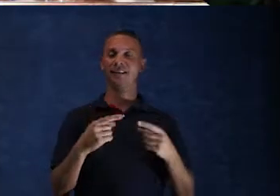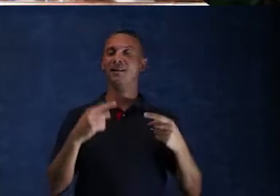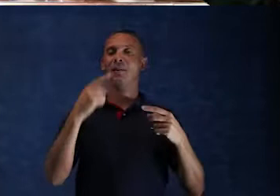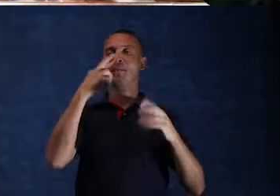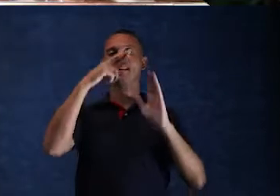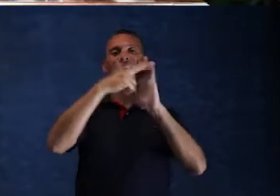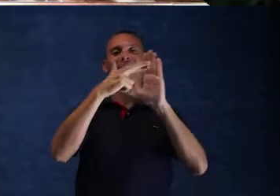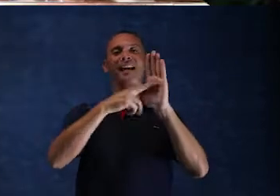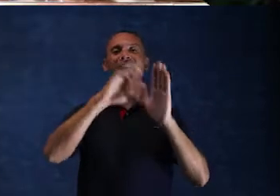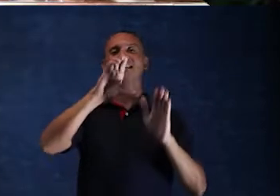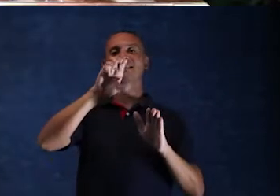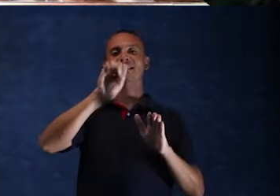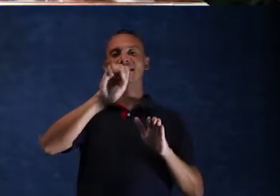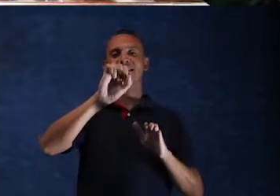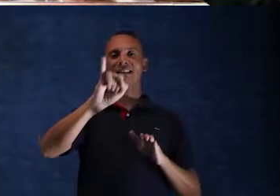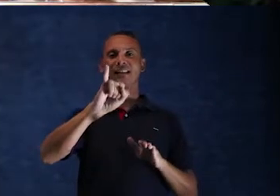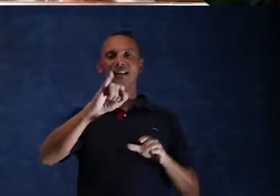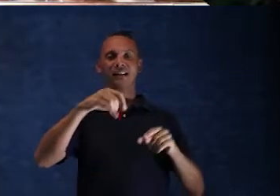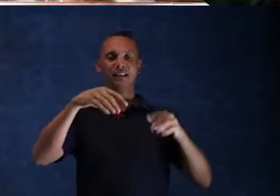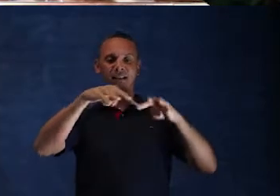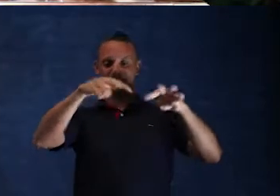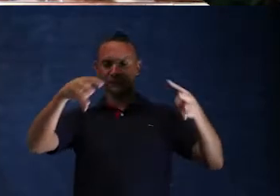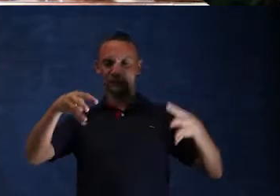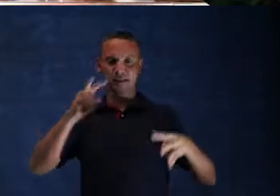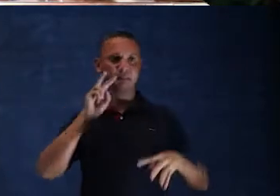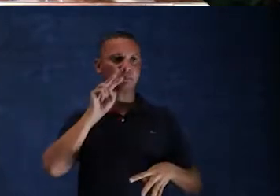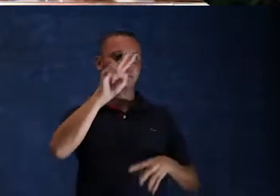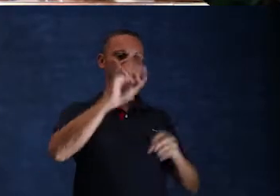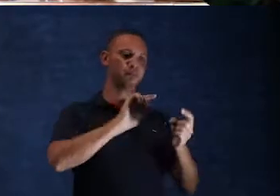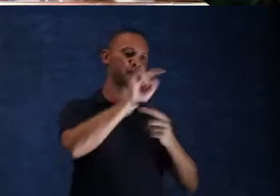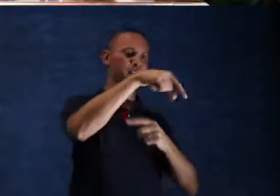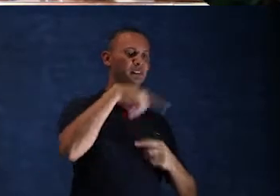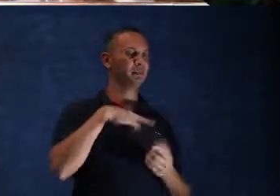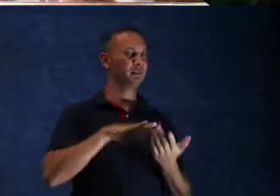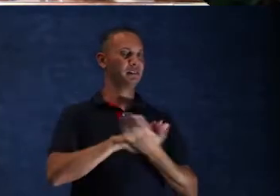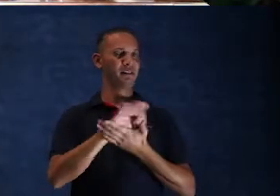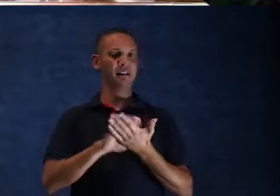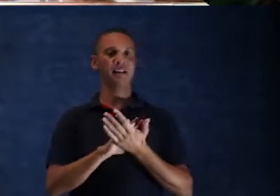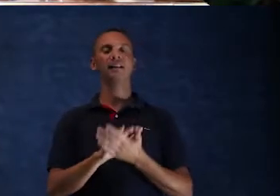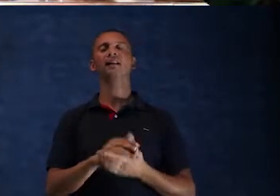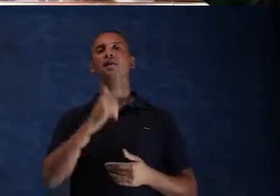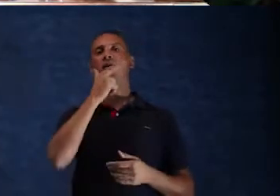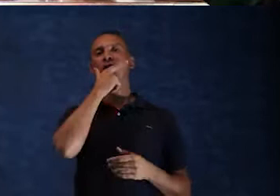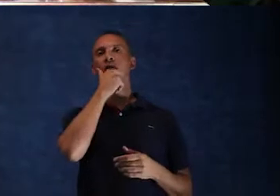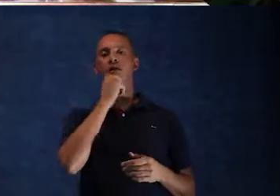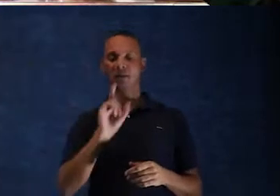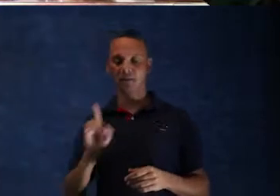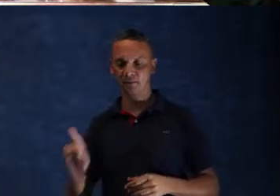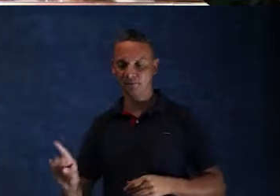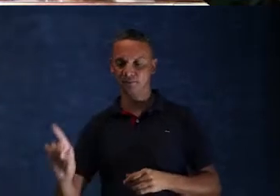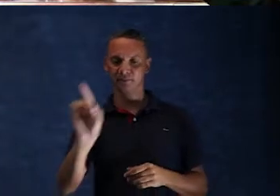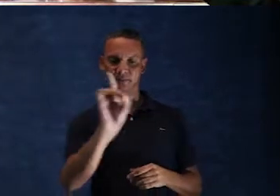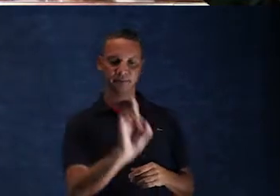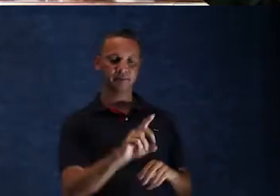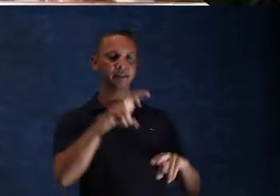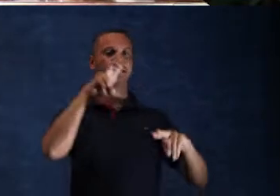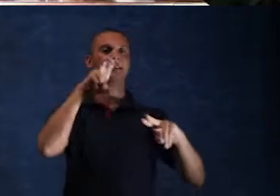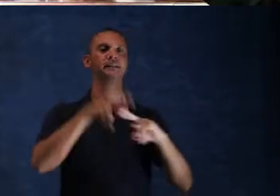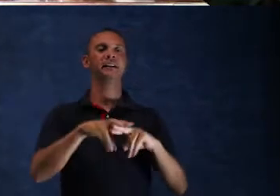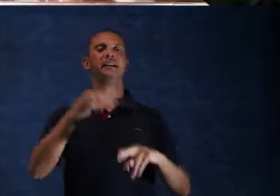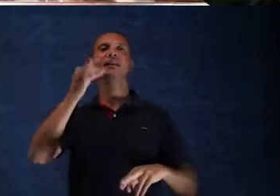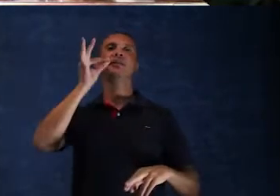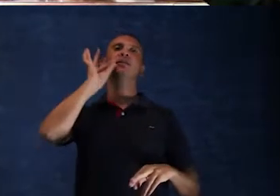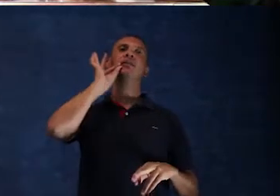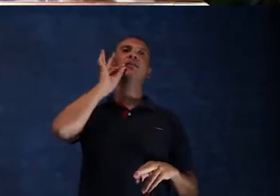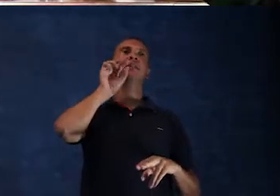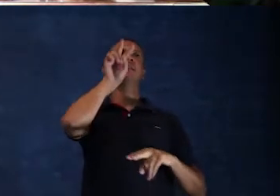sabe que tem uma cerquinha, cometeu um crime, põe aquela fita amarela e ninguém pode entrar. Ele entra, deita na cama da pessoa que morreu,